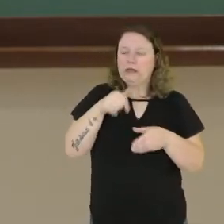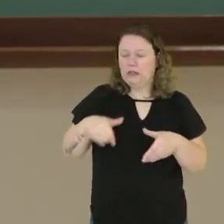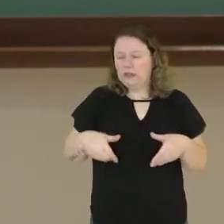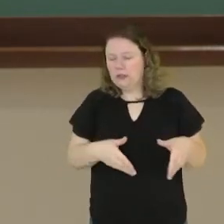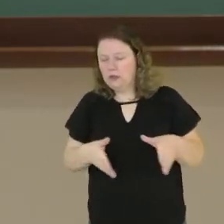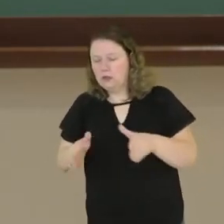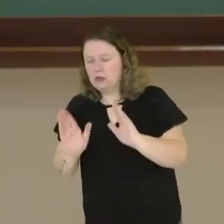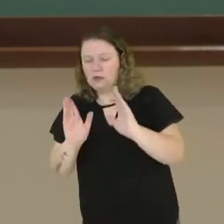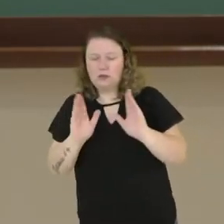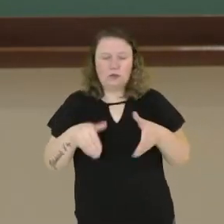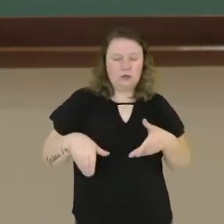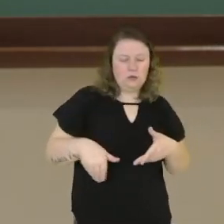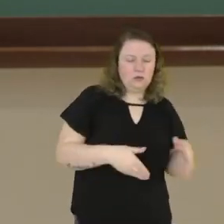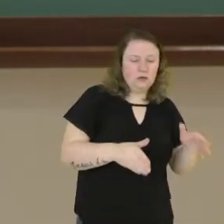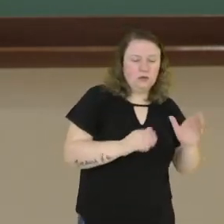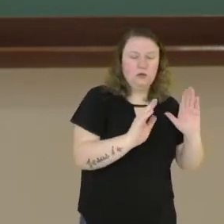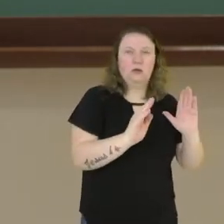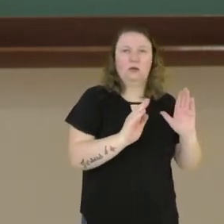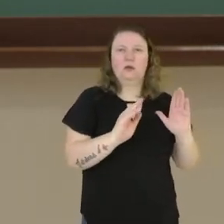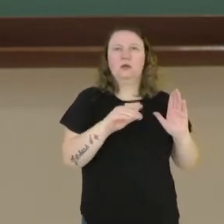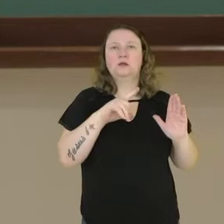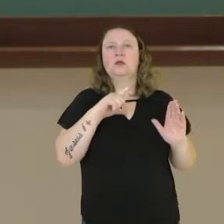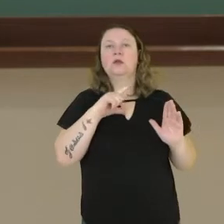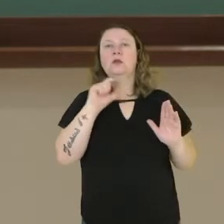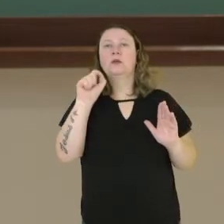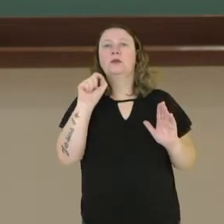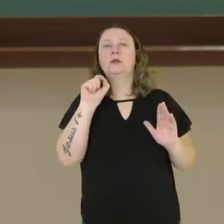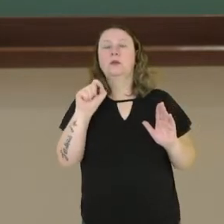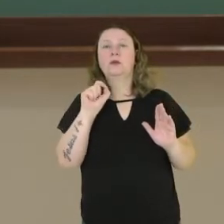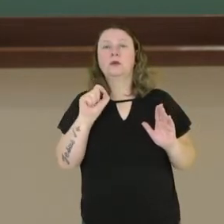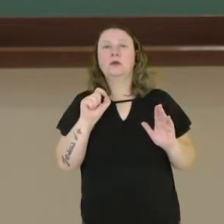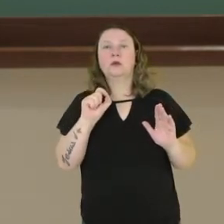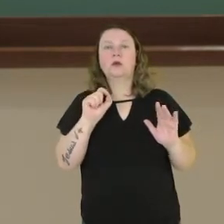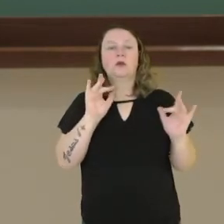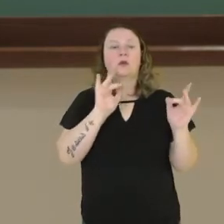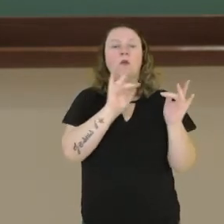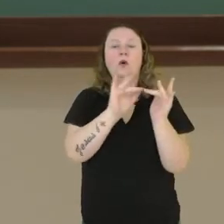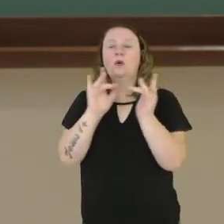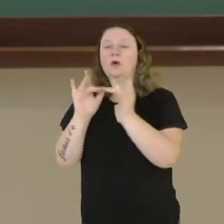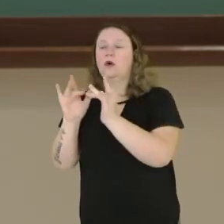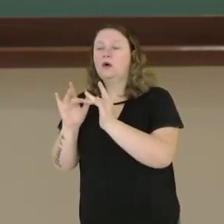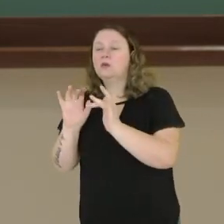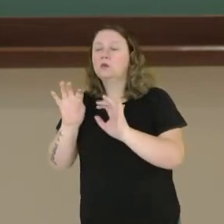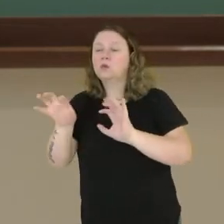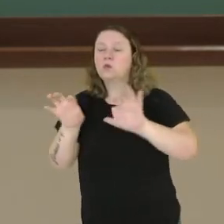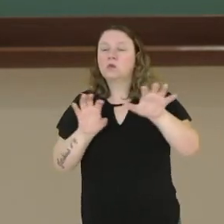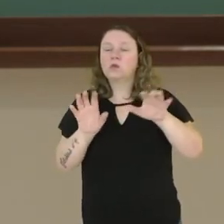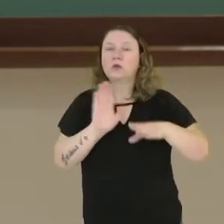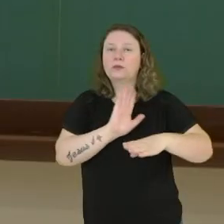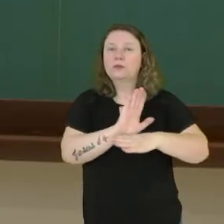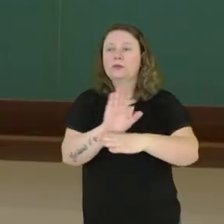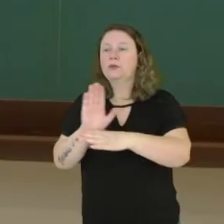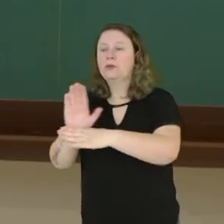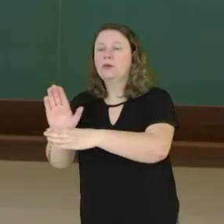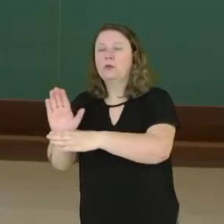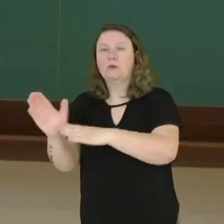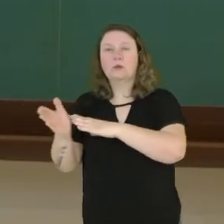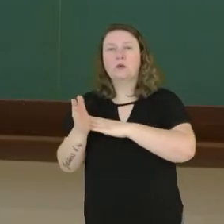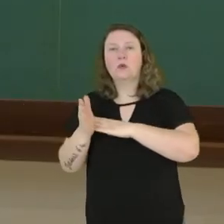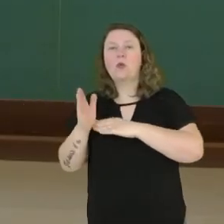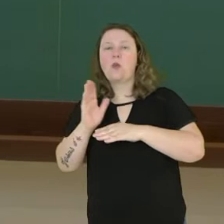acabam esses rios trazendo contatos entre as regiões e também beneficiando questões